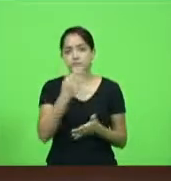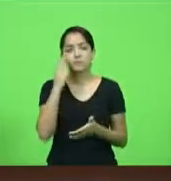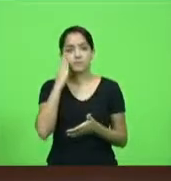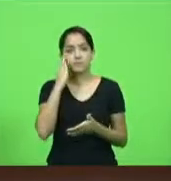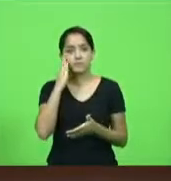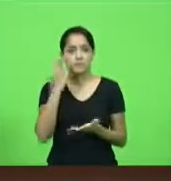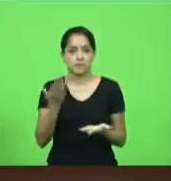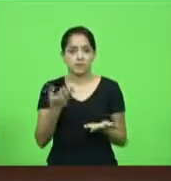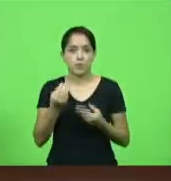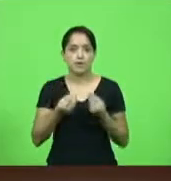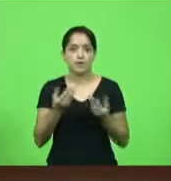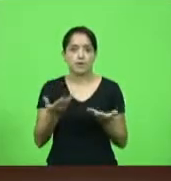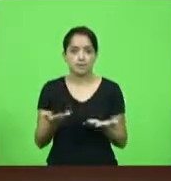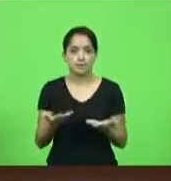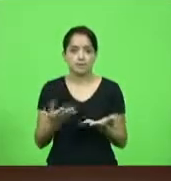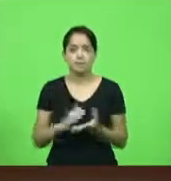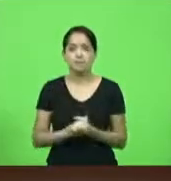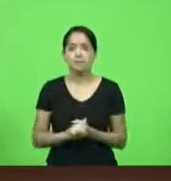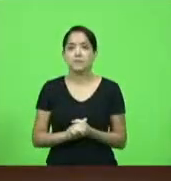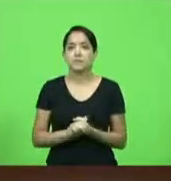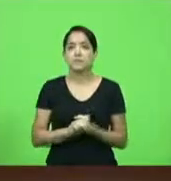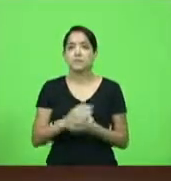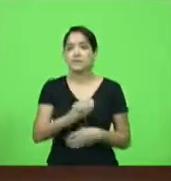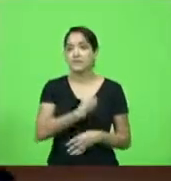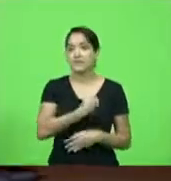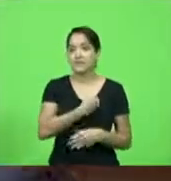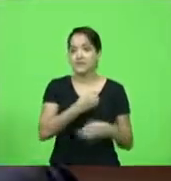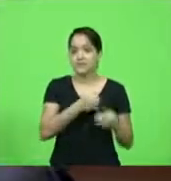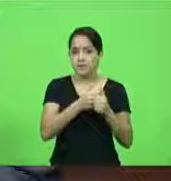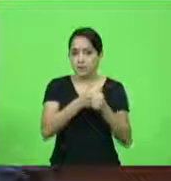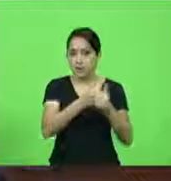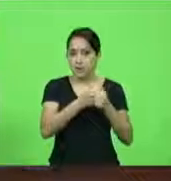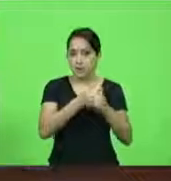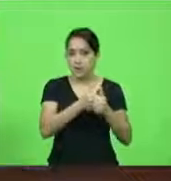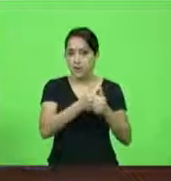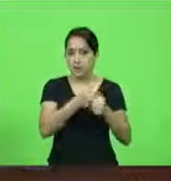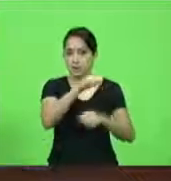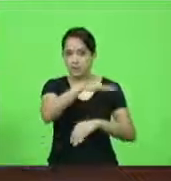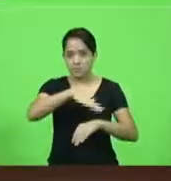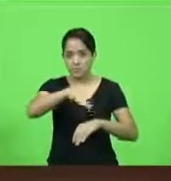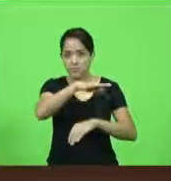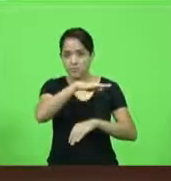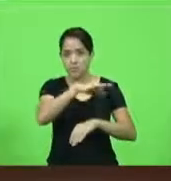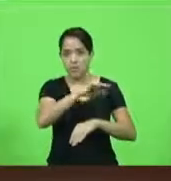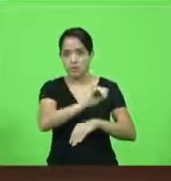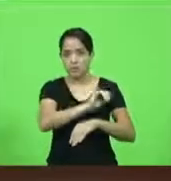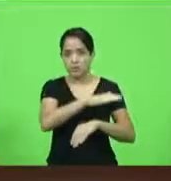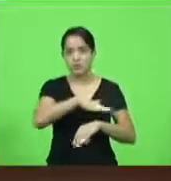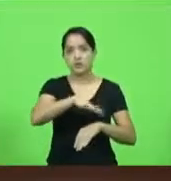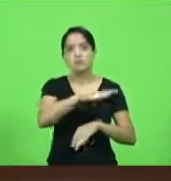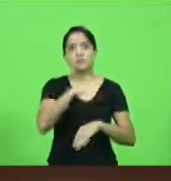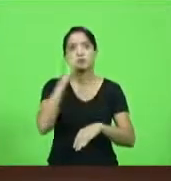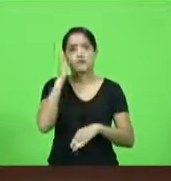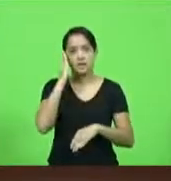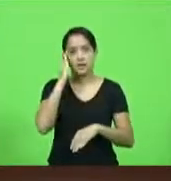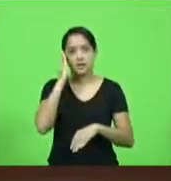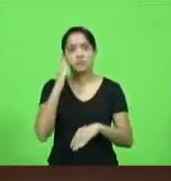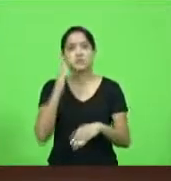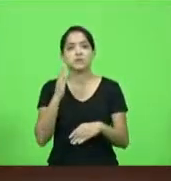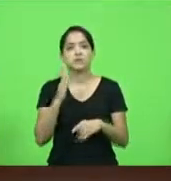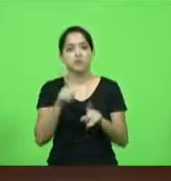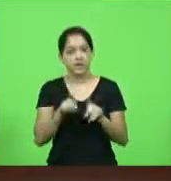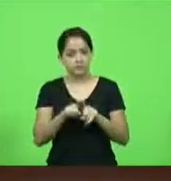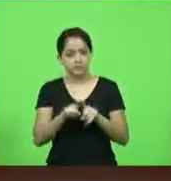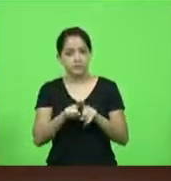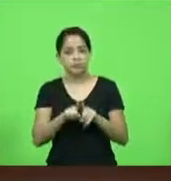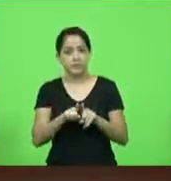realidade, deputados que moram ali na região do Vale, do Alto Vale, sabe, eu sempre passo por ali também,